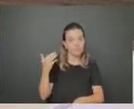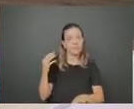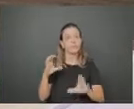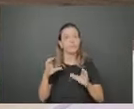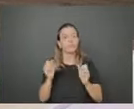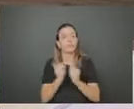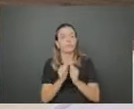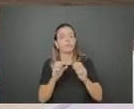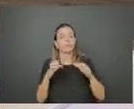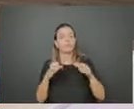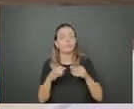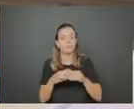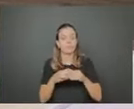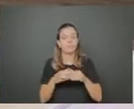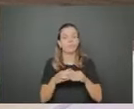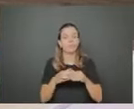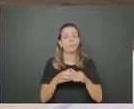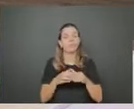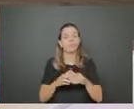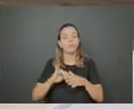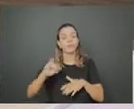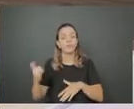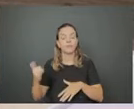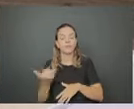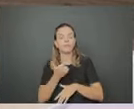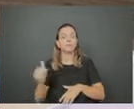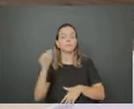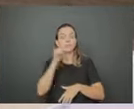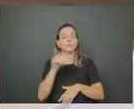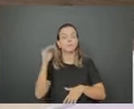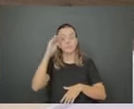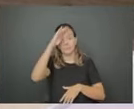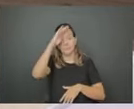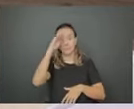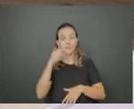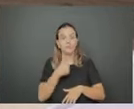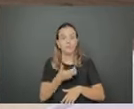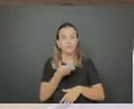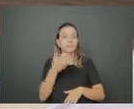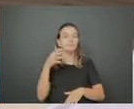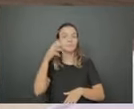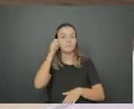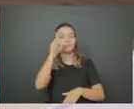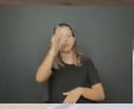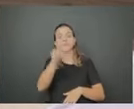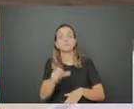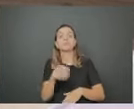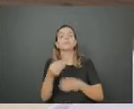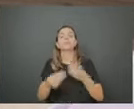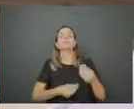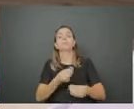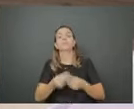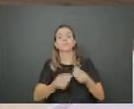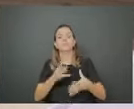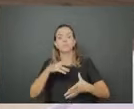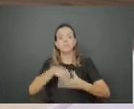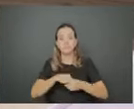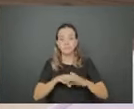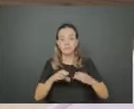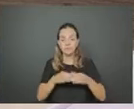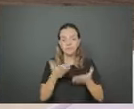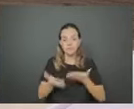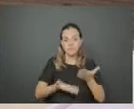outra soldada. Então, eu queria ouvir a sua posição, como é que o senhor vai se conduzir dentro da corporação para tratar estes